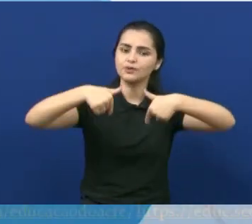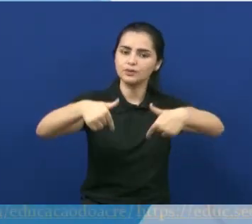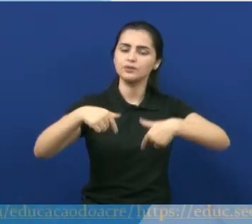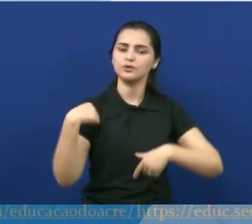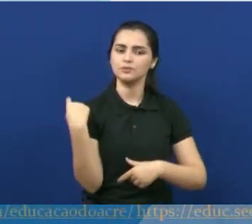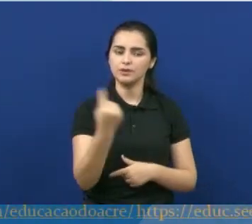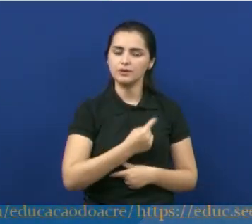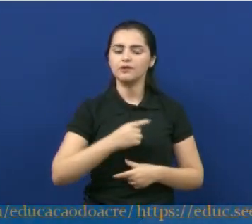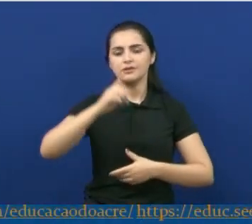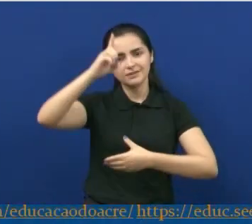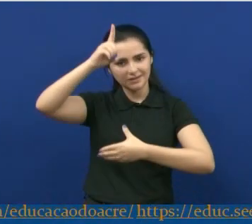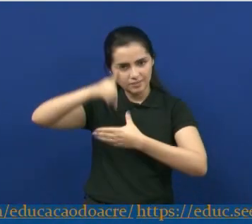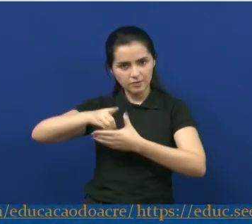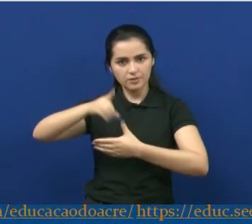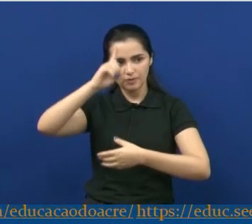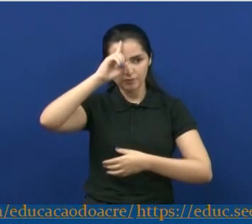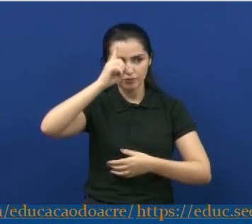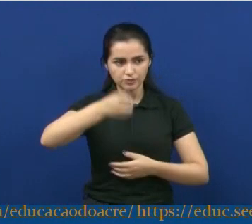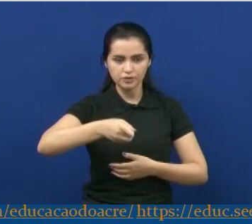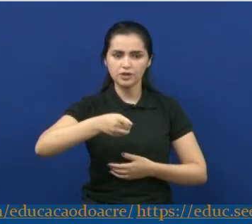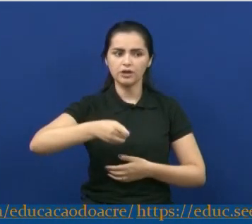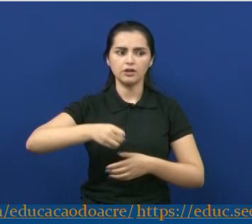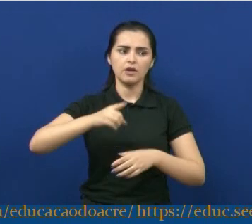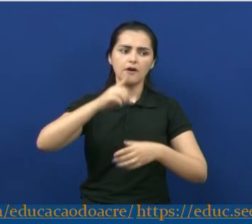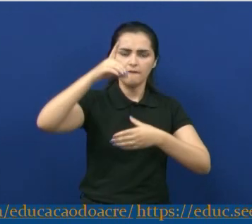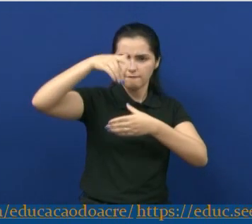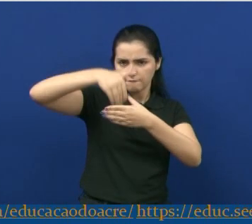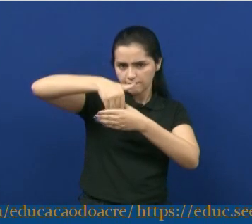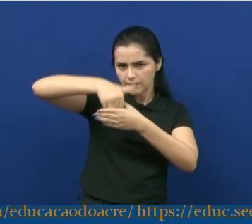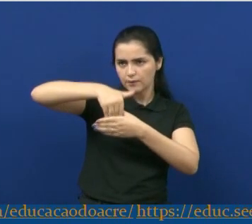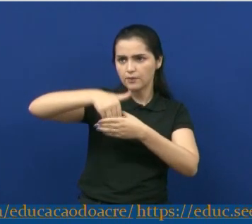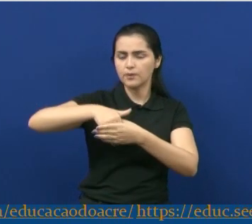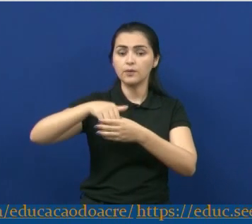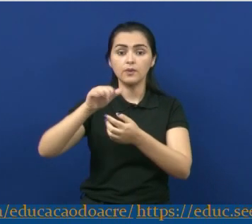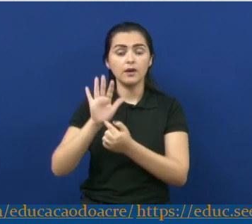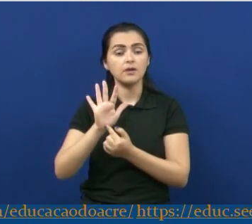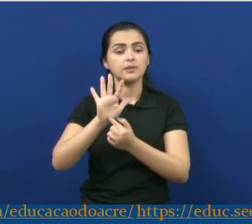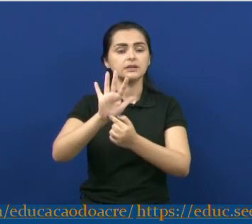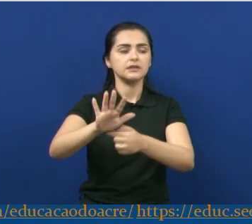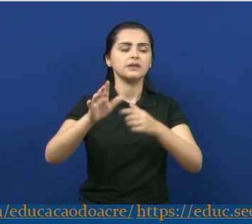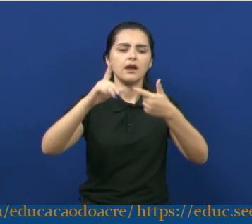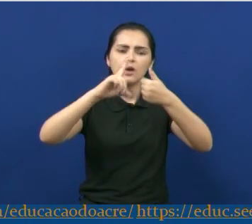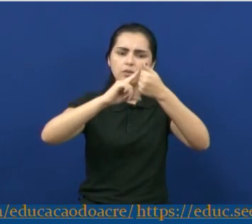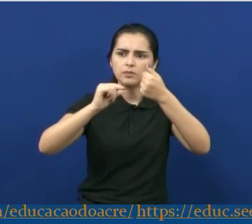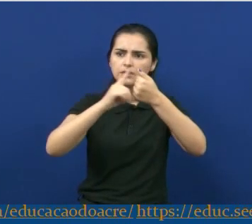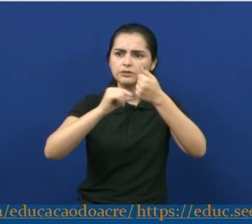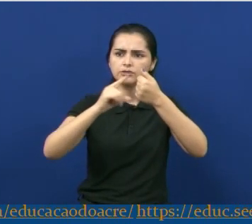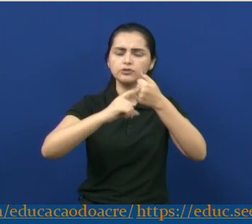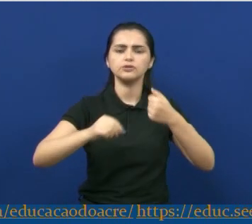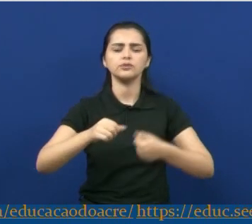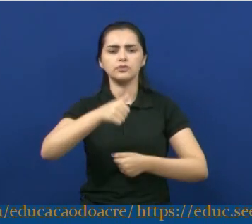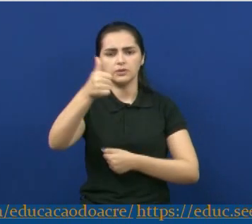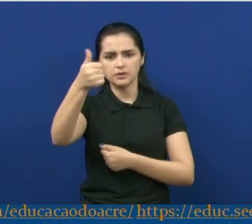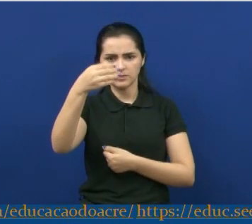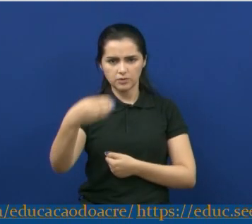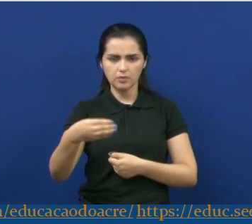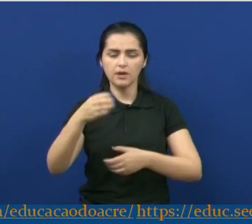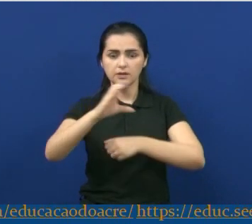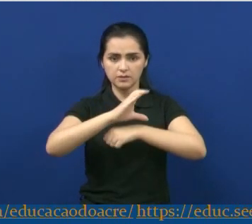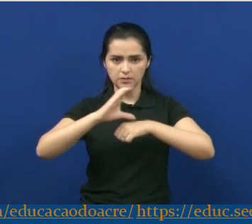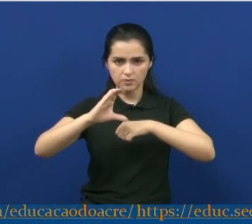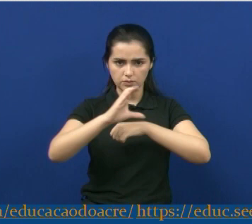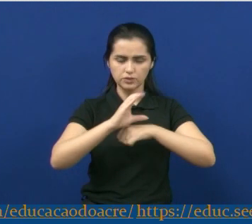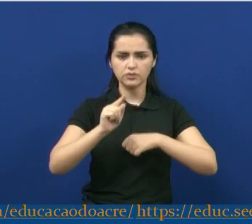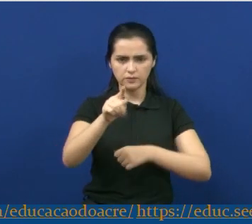nossa democracia, que é esse direito ao voto. Eu trouxe aqui o nosso artigo 14º da nossa Constituição, que vocês viram na aula